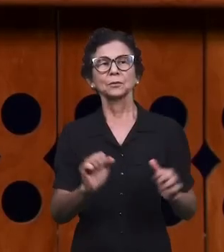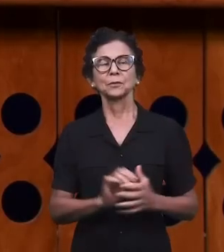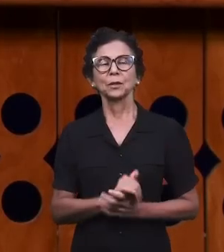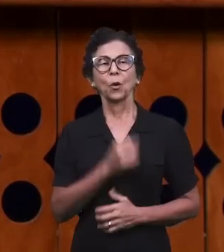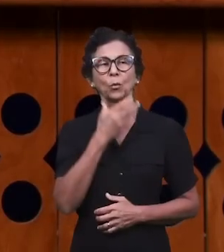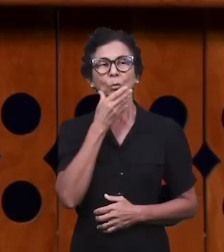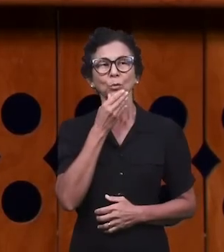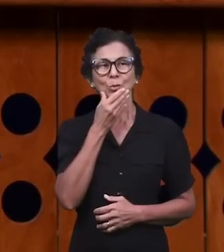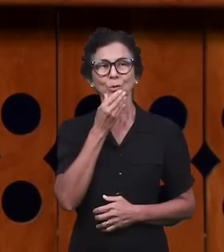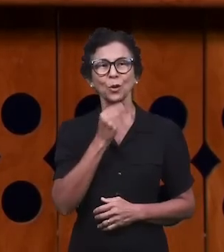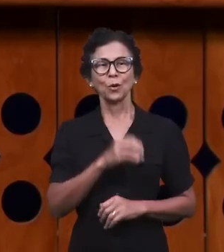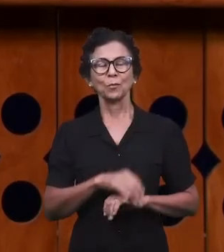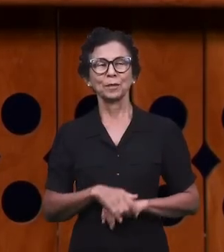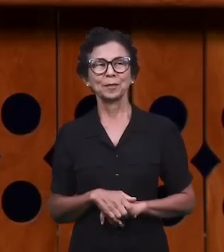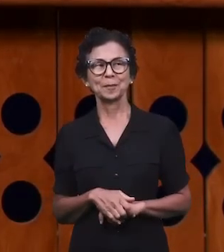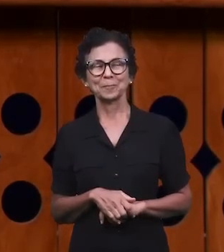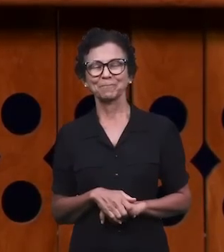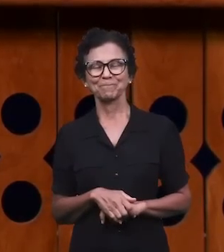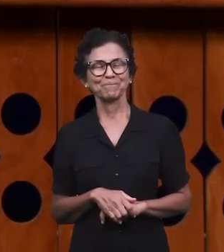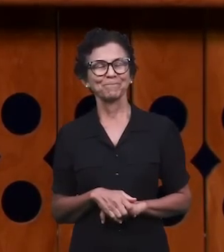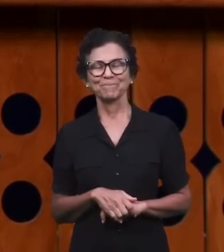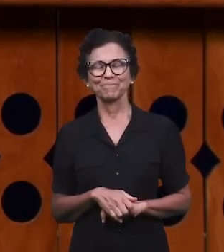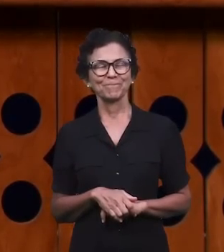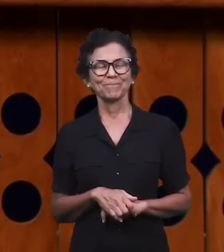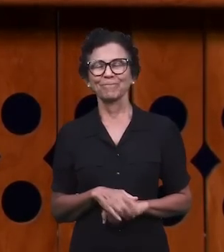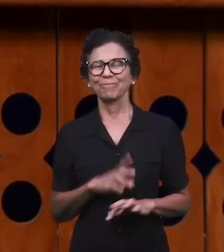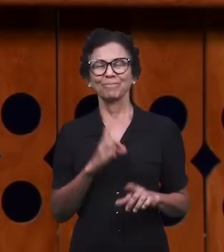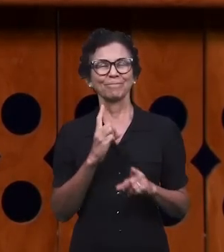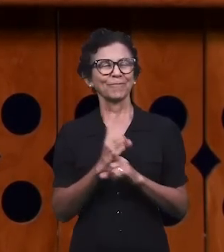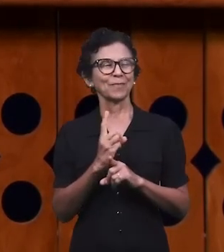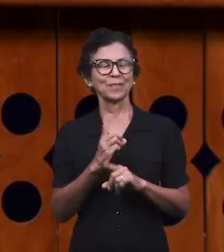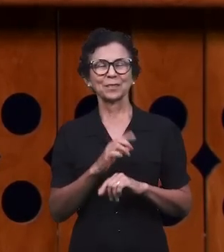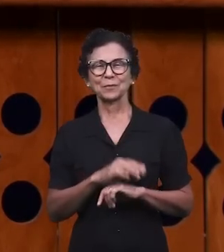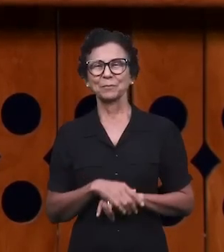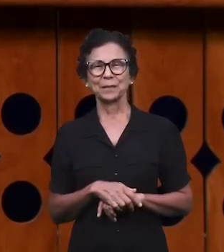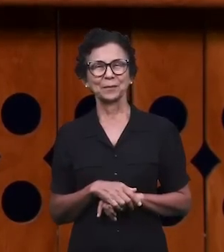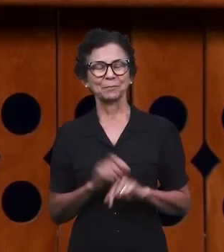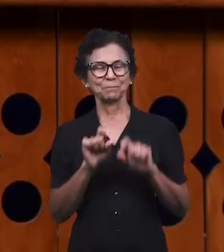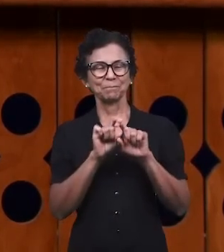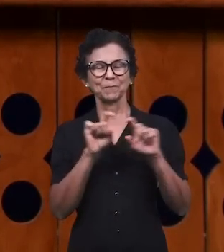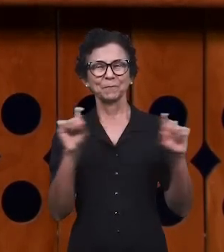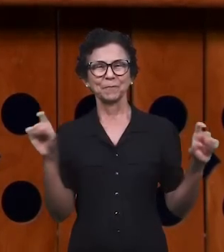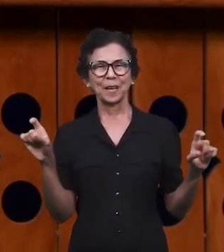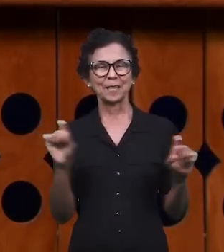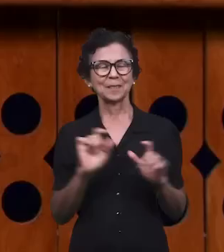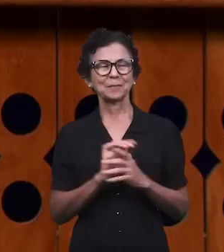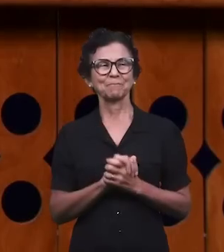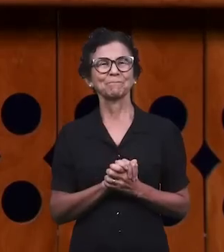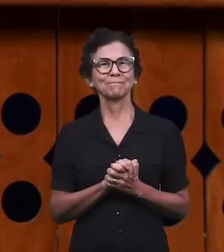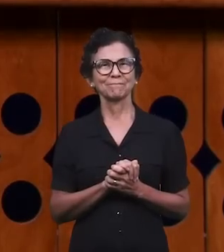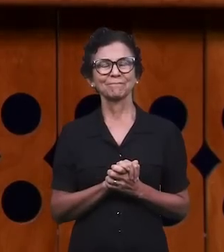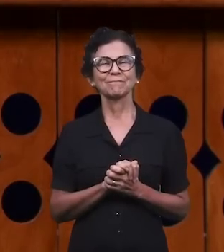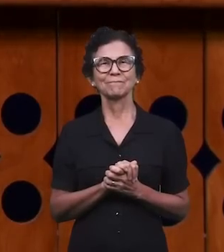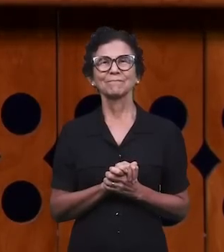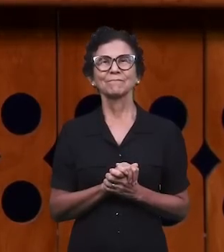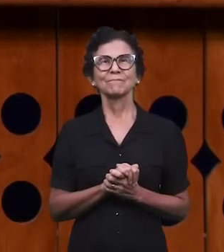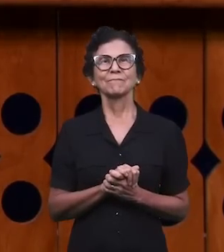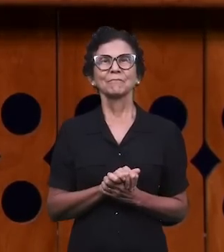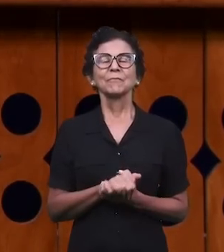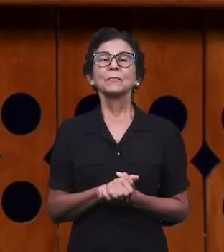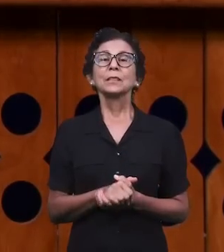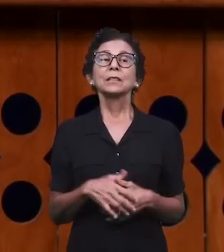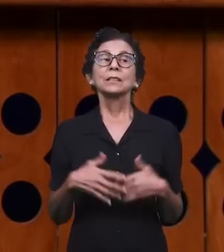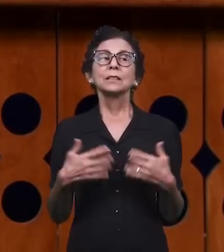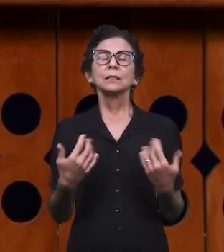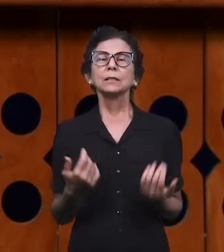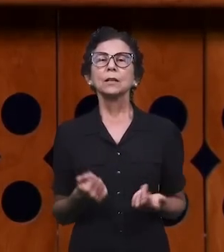mais sábios e mais preparados que fossem, então eles tiveram que fazer o quê? Eles tiveram que usar, na